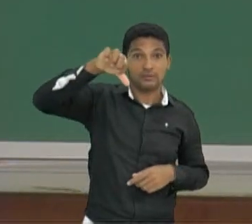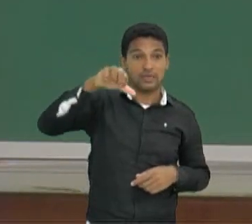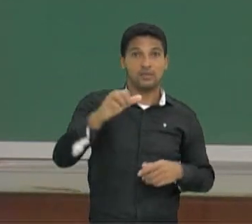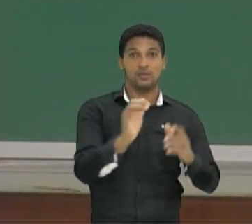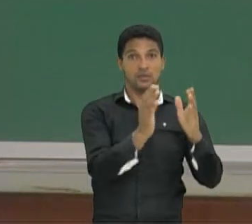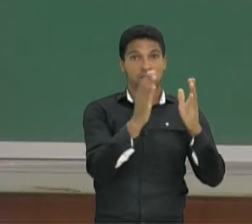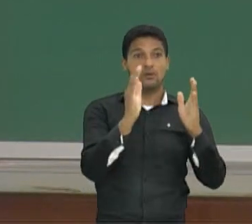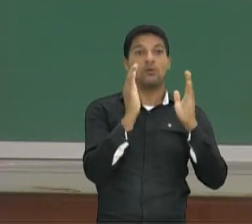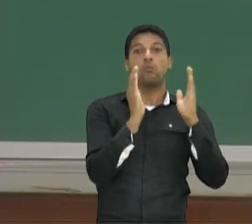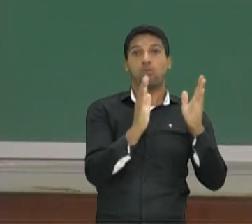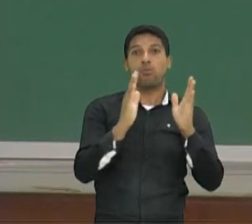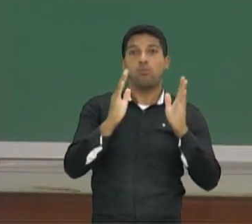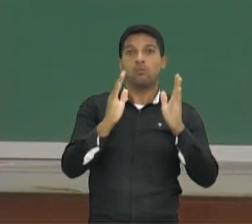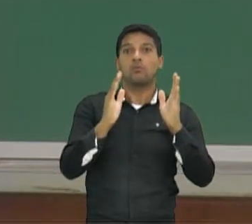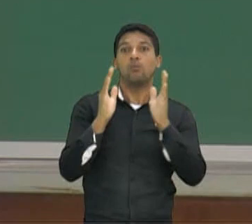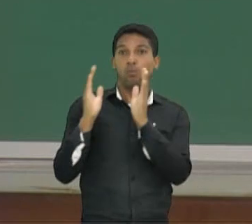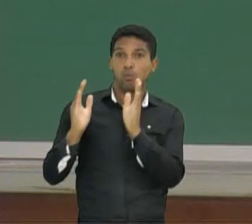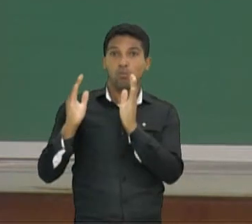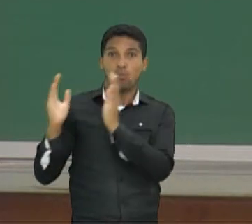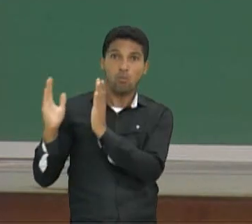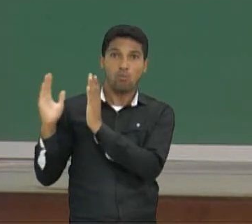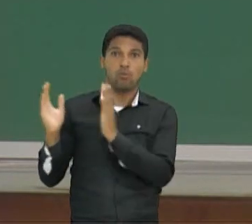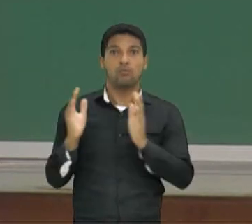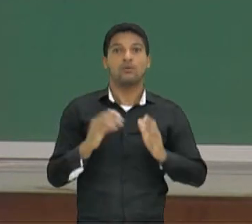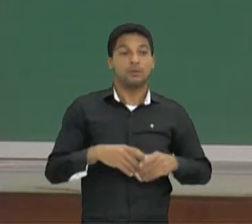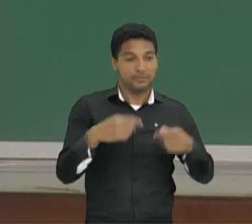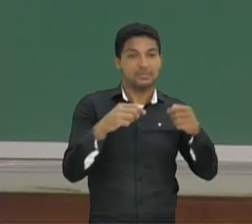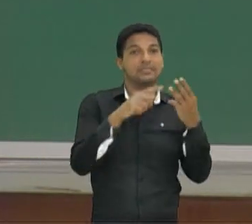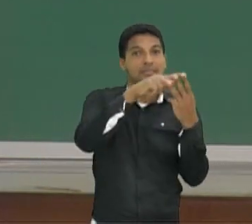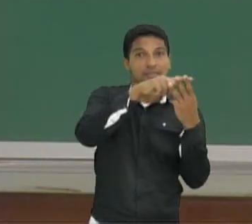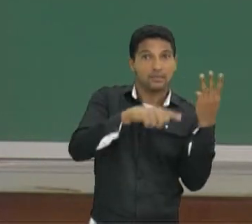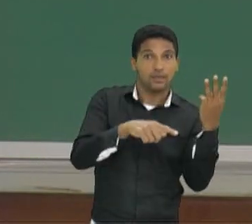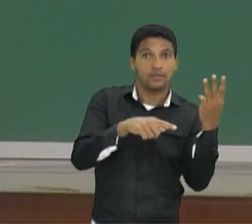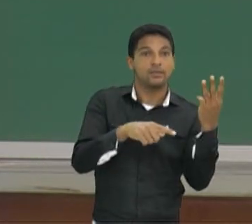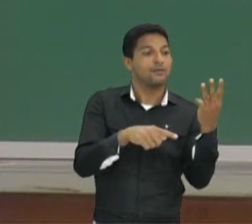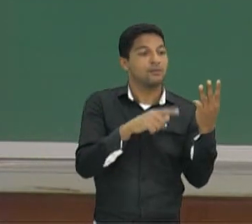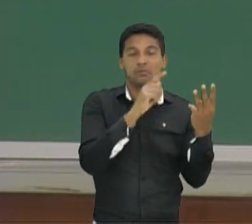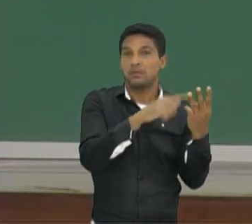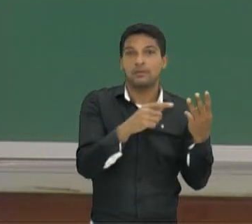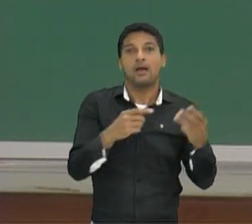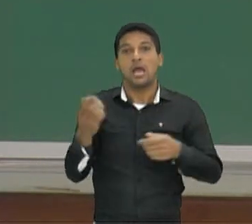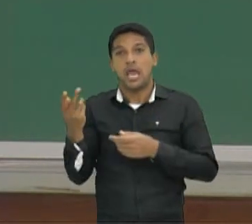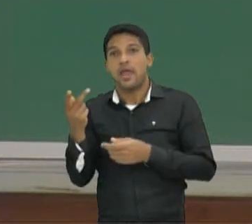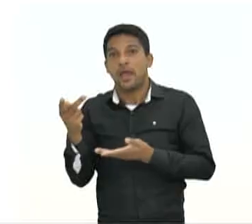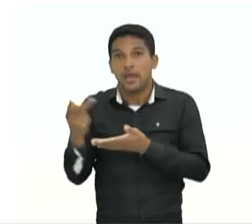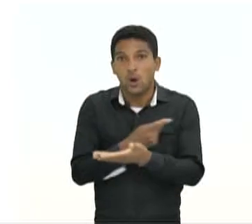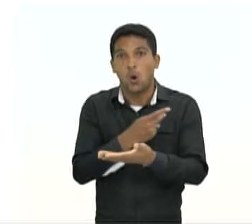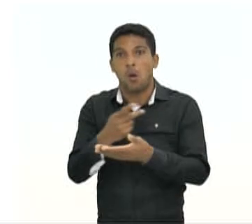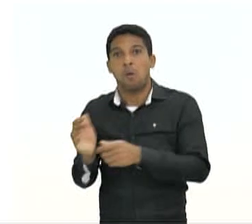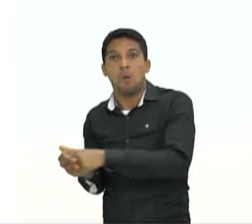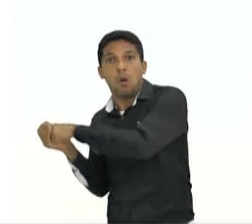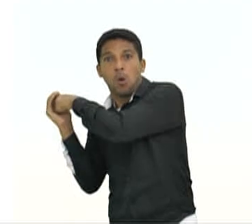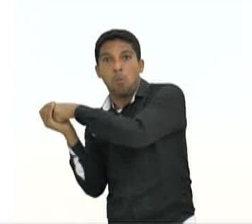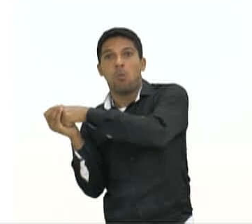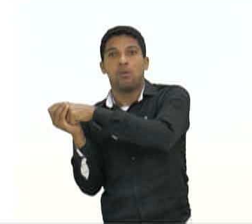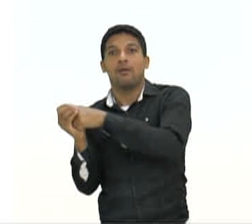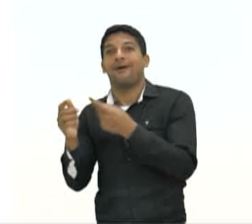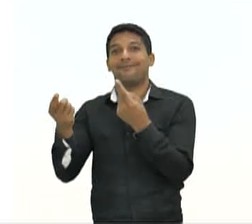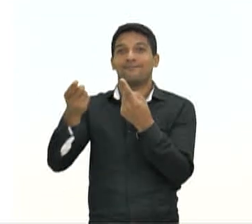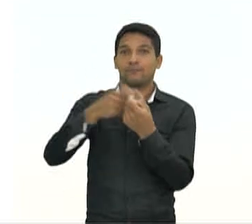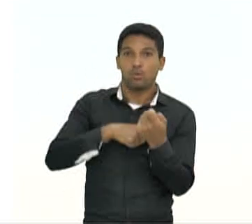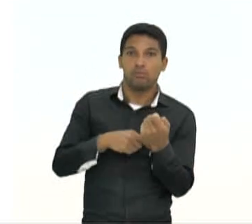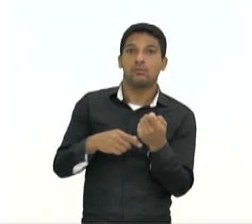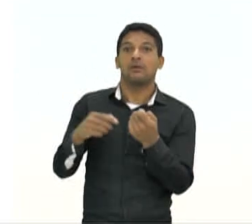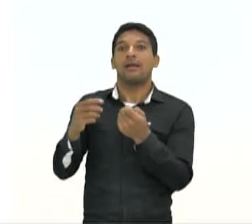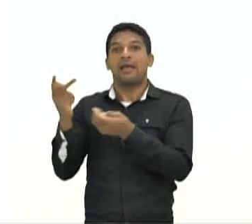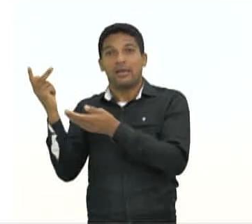rebatedores, aquela equipe pode ir pontuando. Então, funciona desta maneira o esporte. Ao final das 9 entradas, então, os times, se tiver